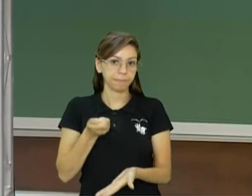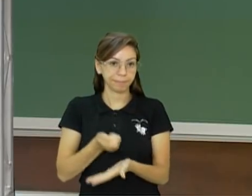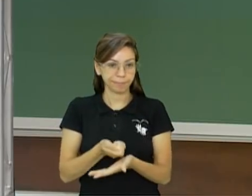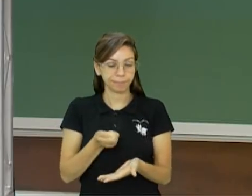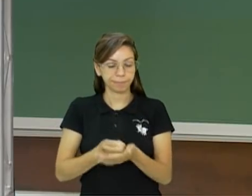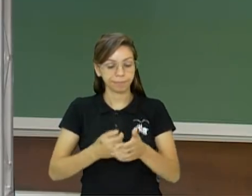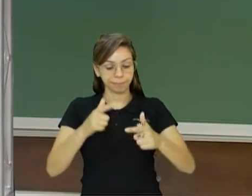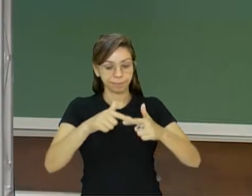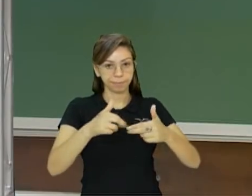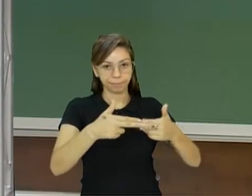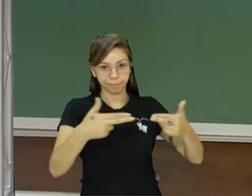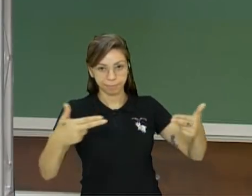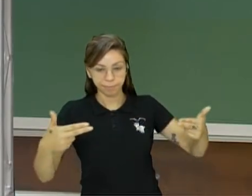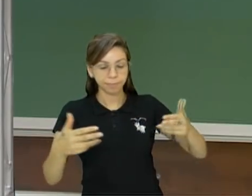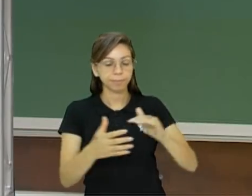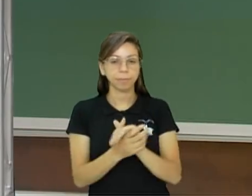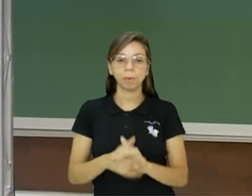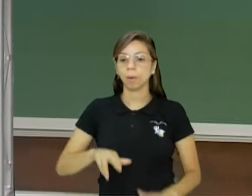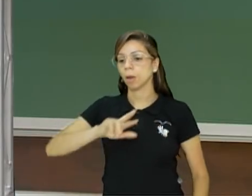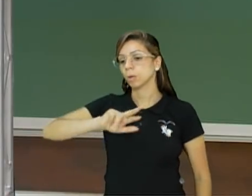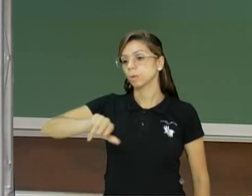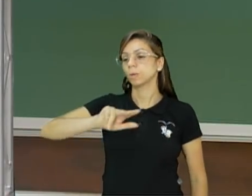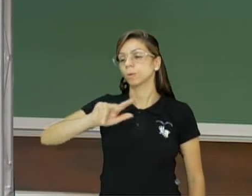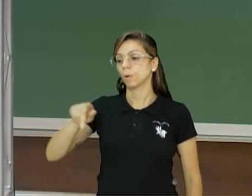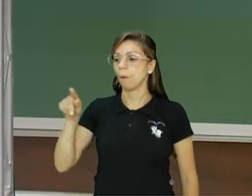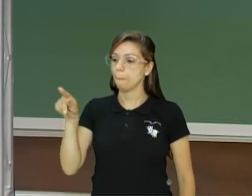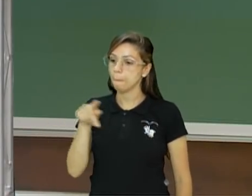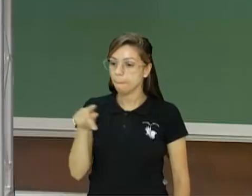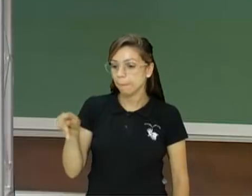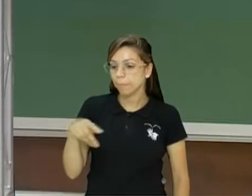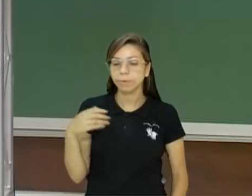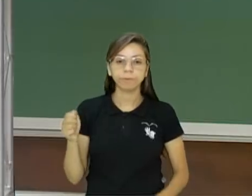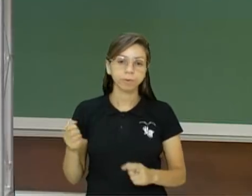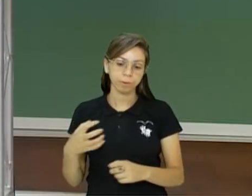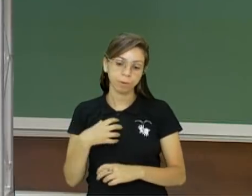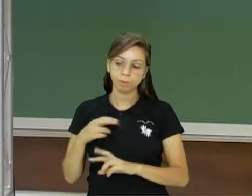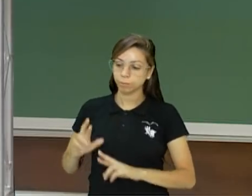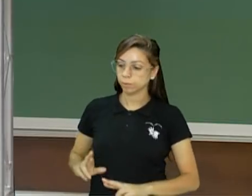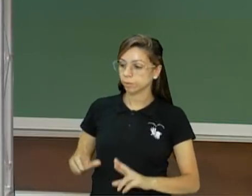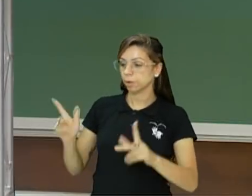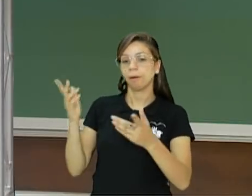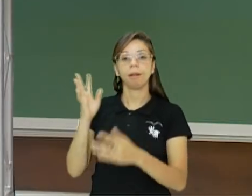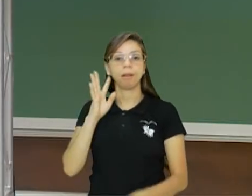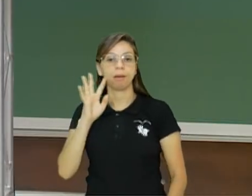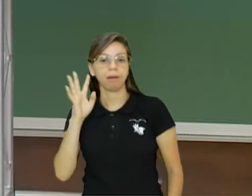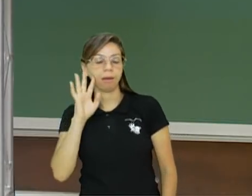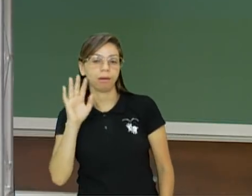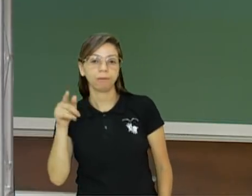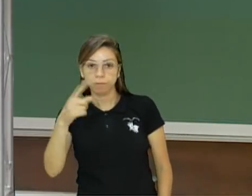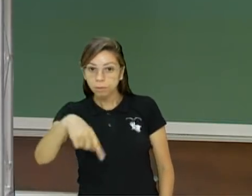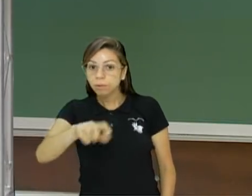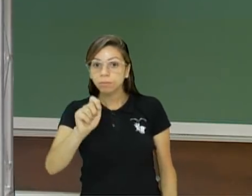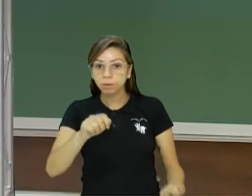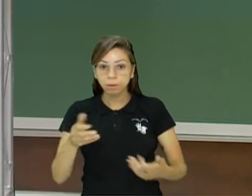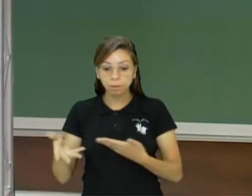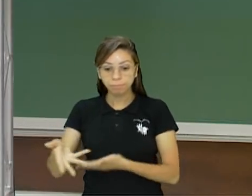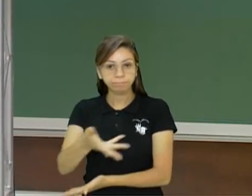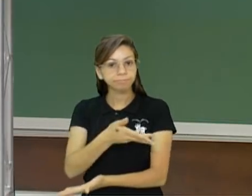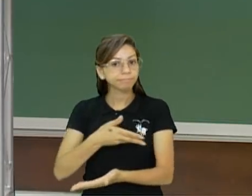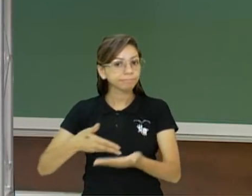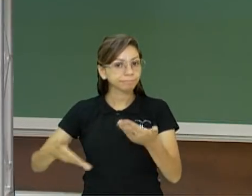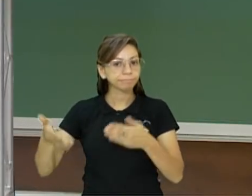esses materiais, porque não adianta, prof, fazer uma aula diferente, uma aula legal, se vocês não participarem, não é